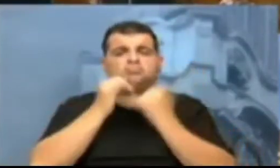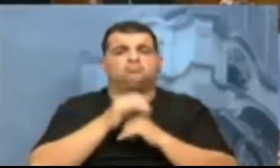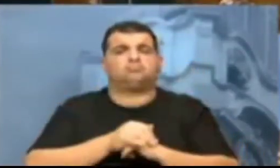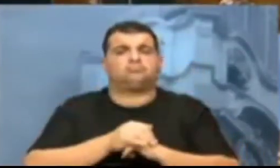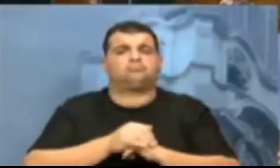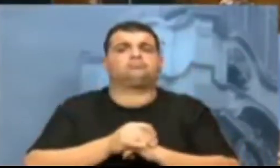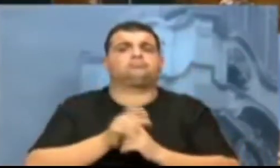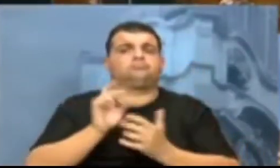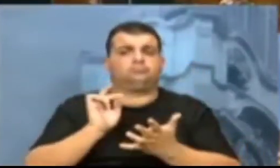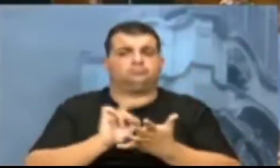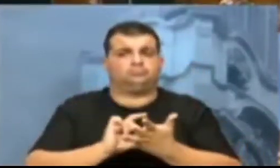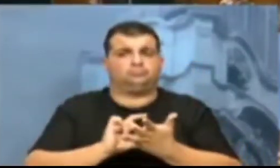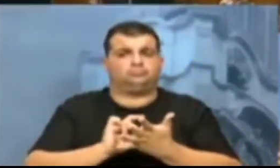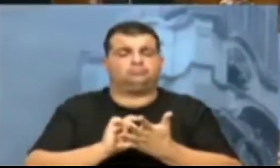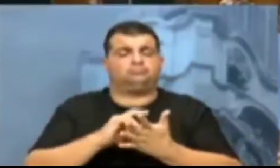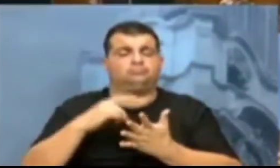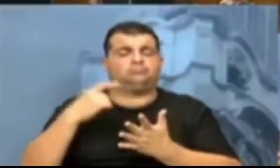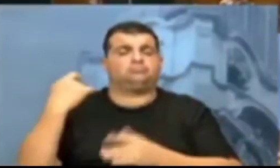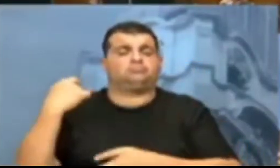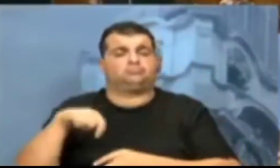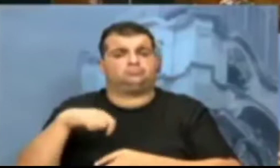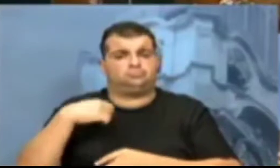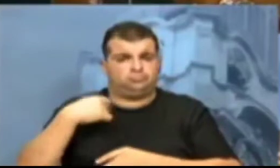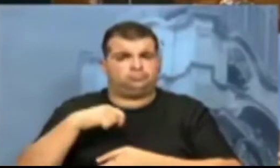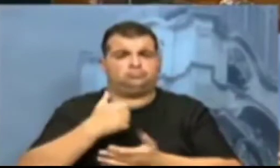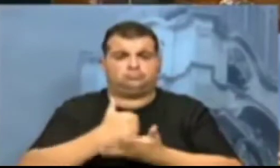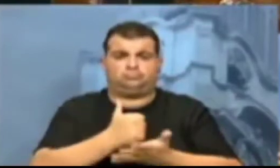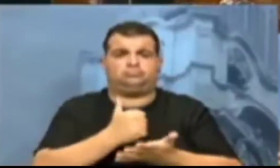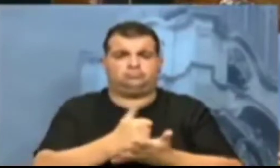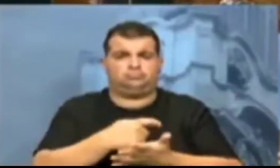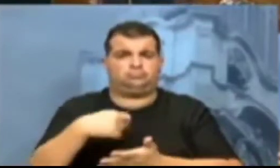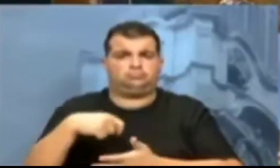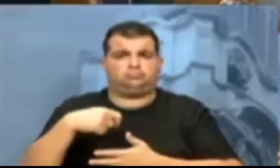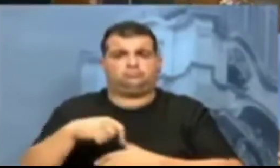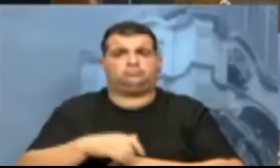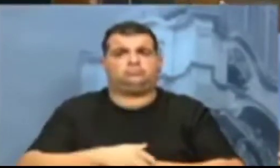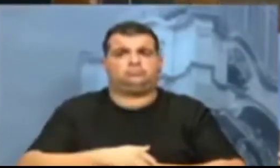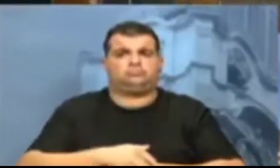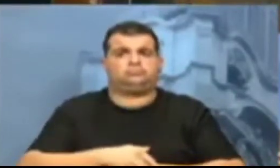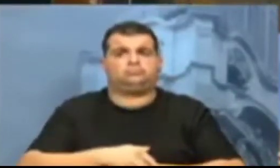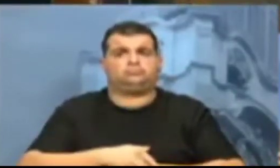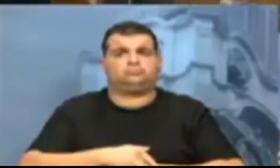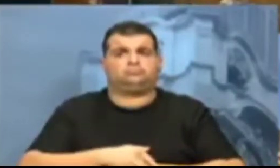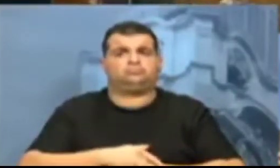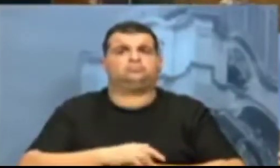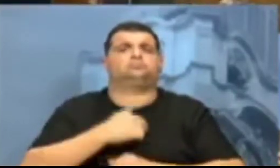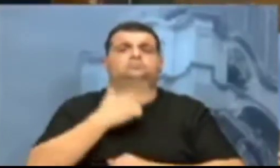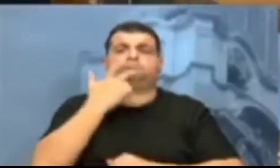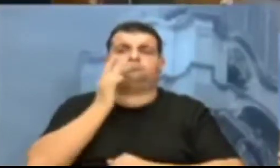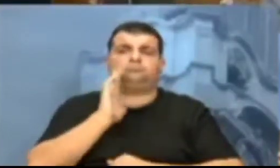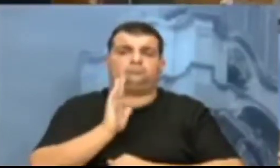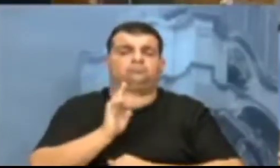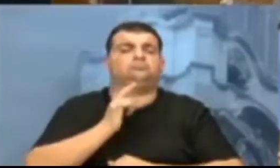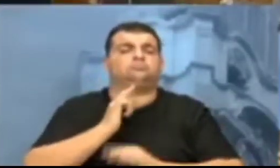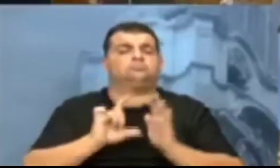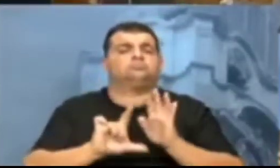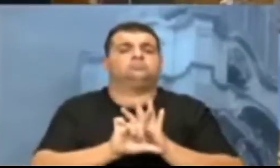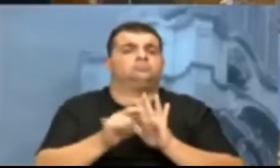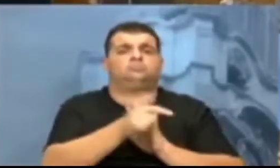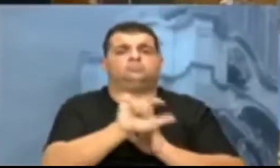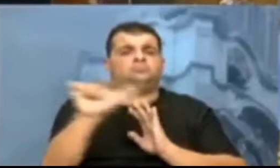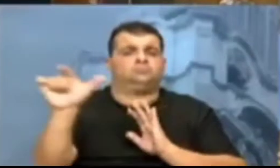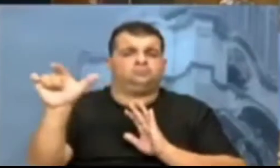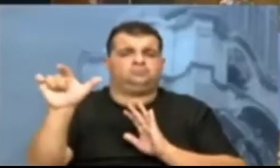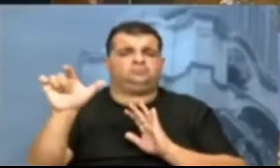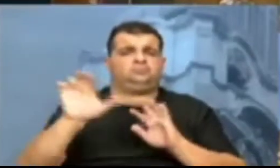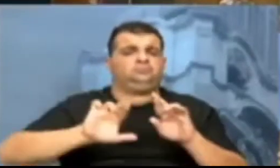de fato, necessitam de tal suporte e que, inclusive, como eu já falei, existe uma outra lei